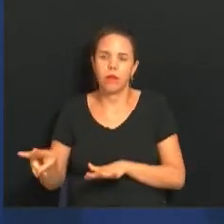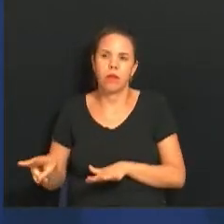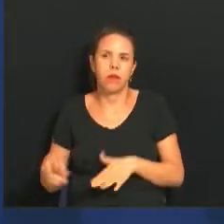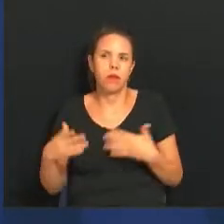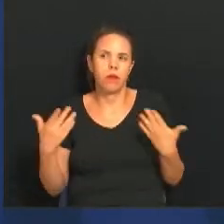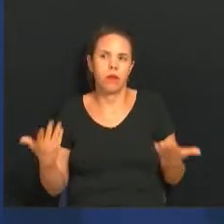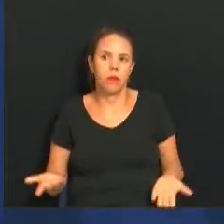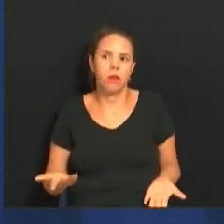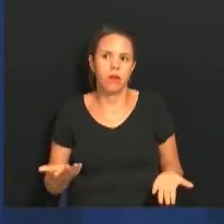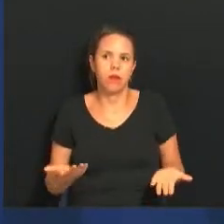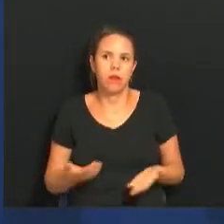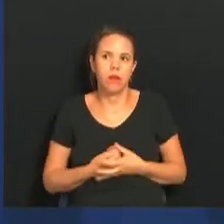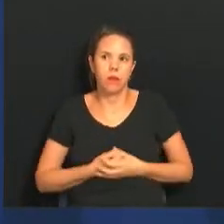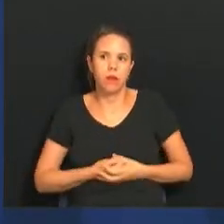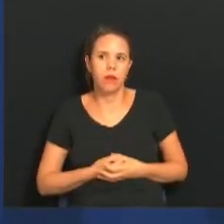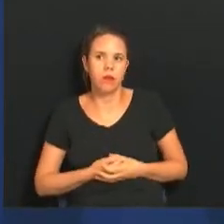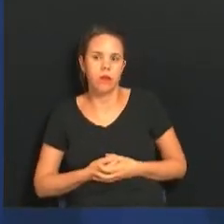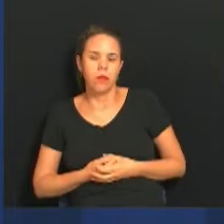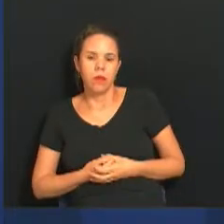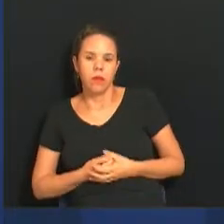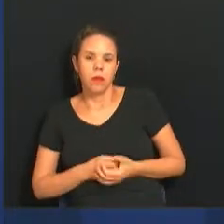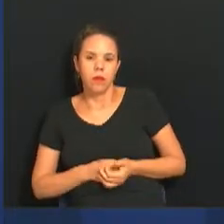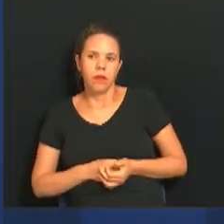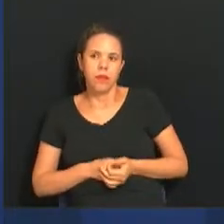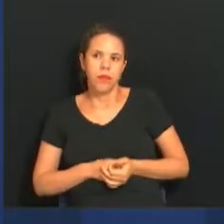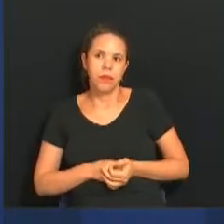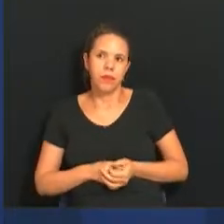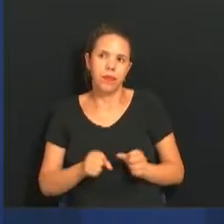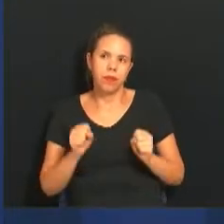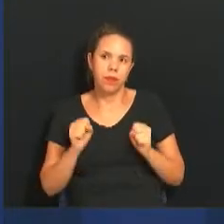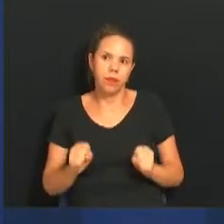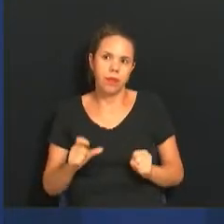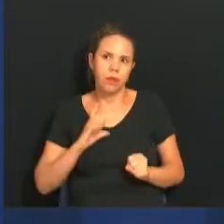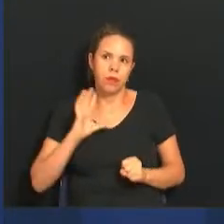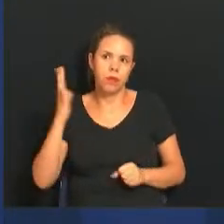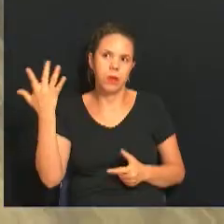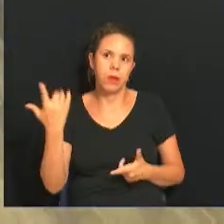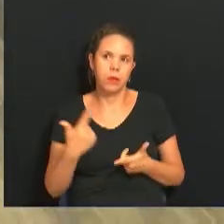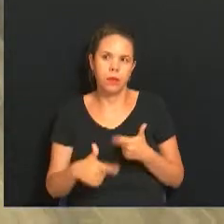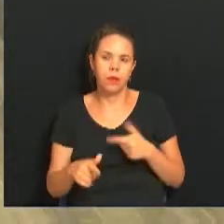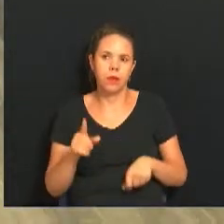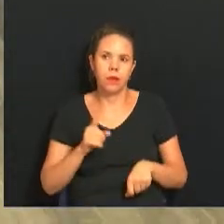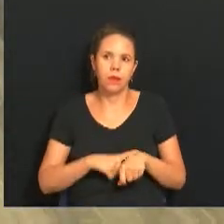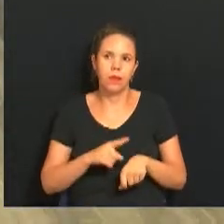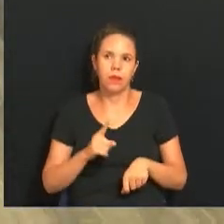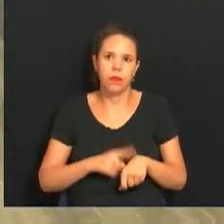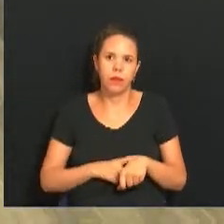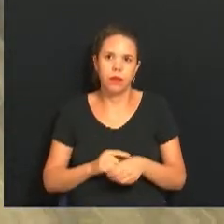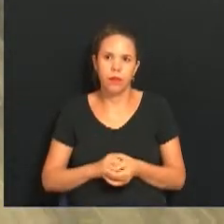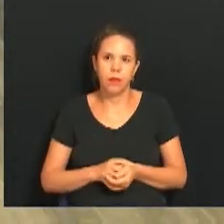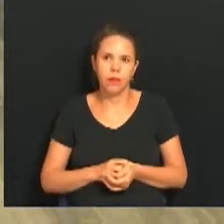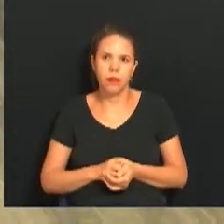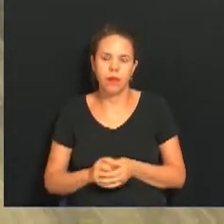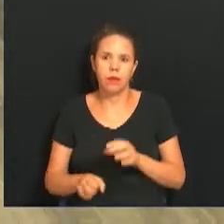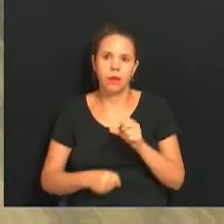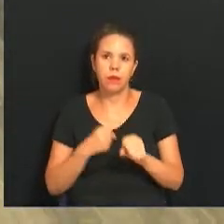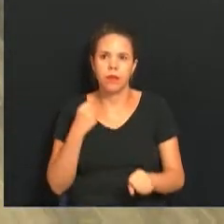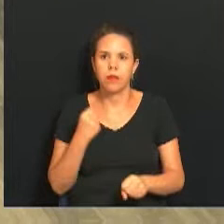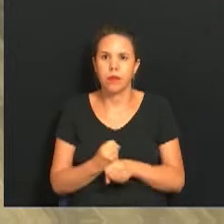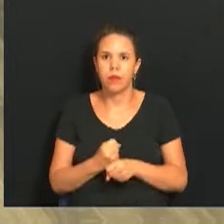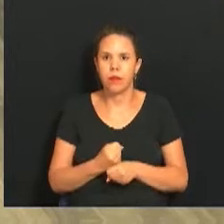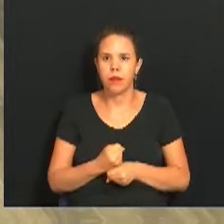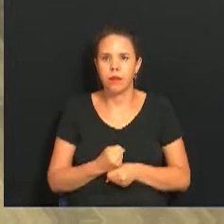um entendimento de que realmente ela poderia acontecer em um momento, ou pelo menos neste ano de